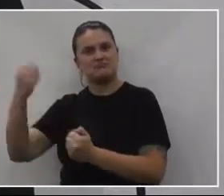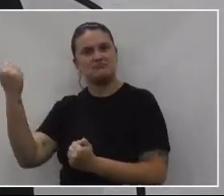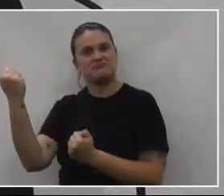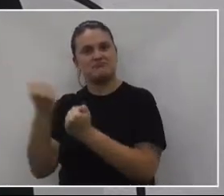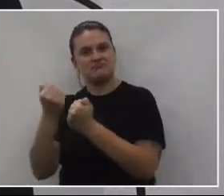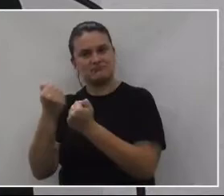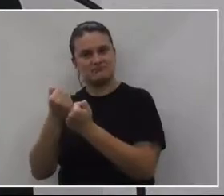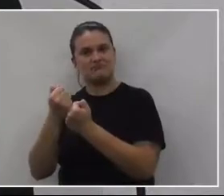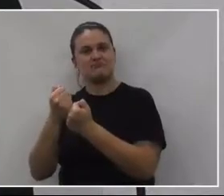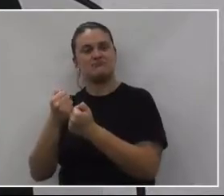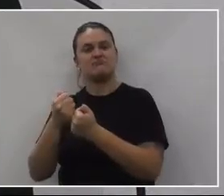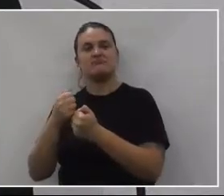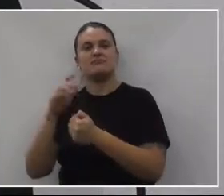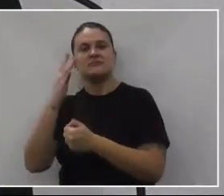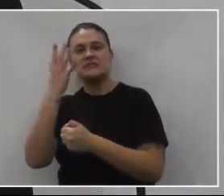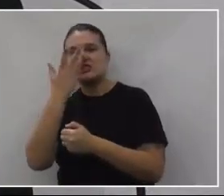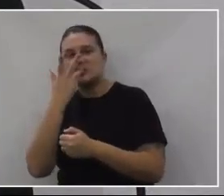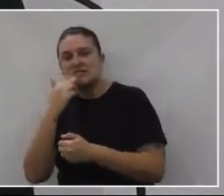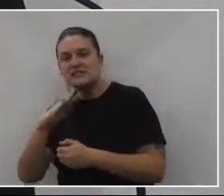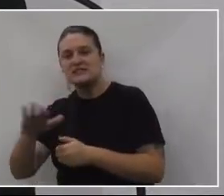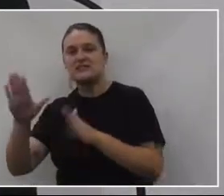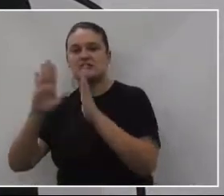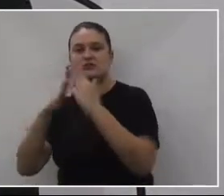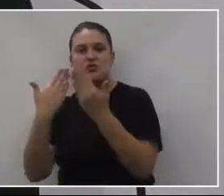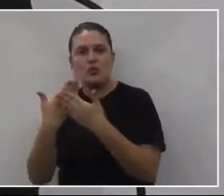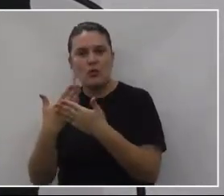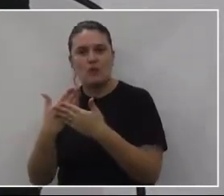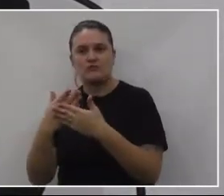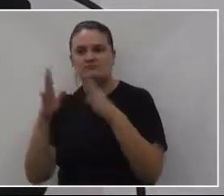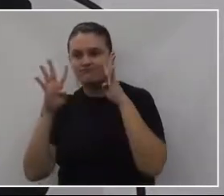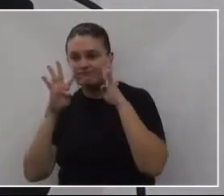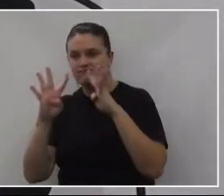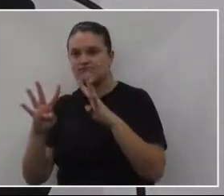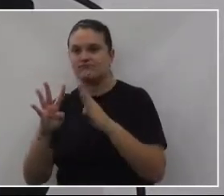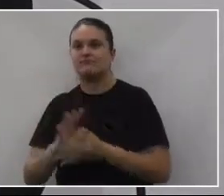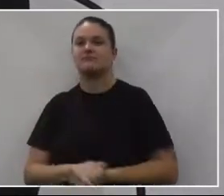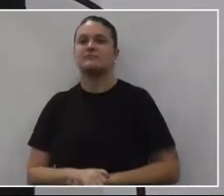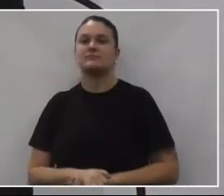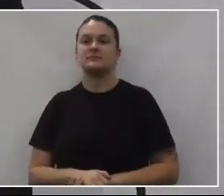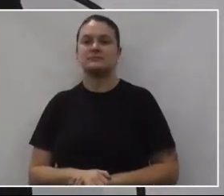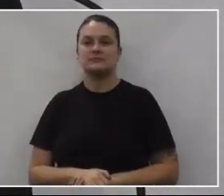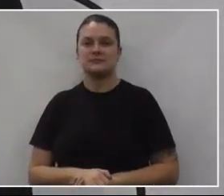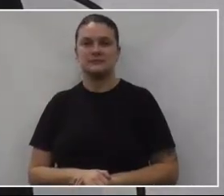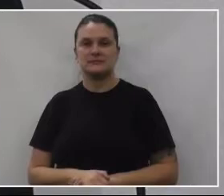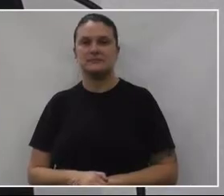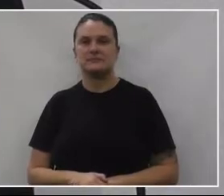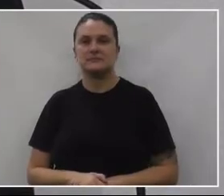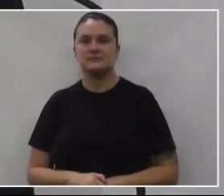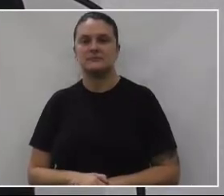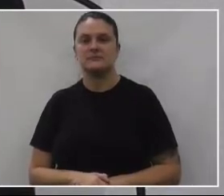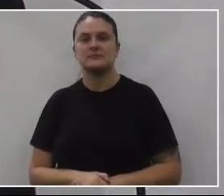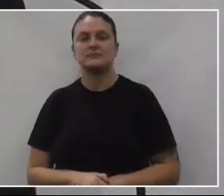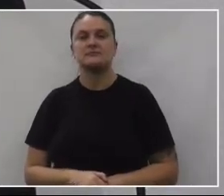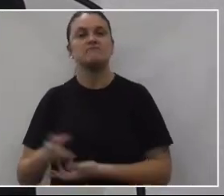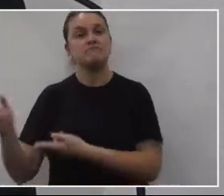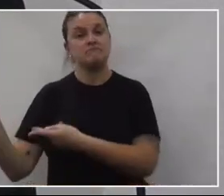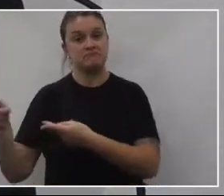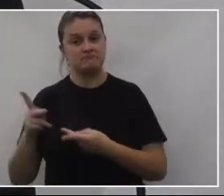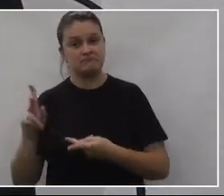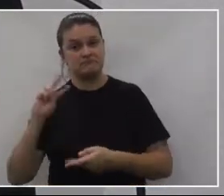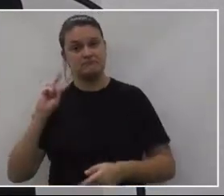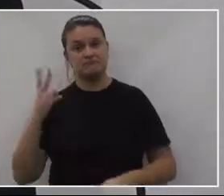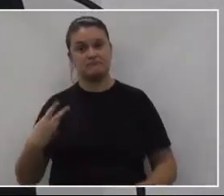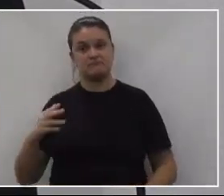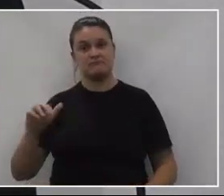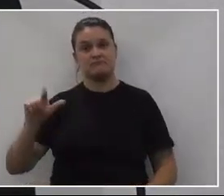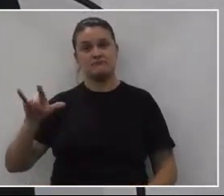pautas escolhidas pelos senhores e pela senhora vereadora. A convite do vereador